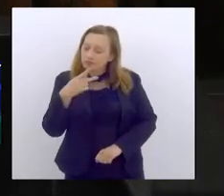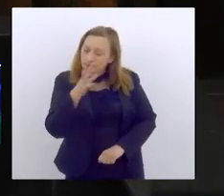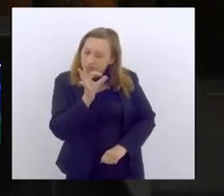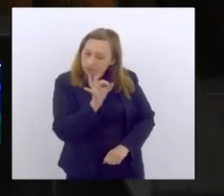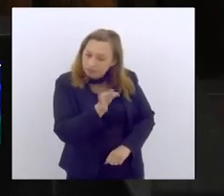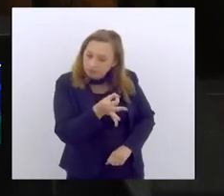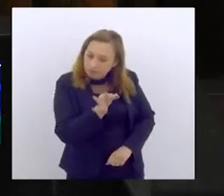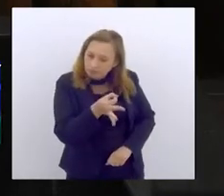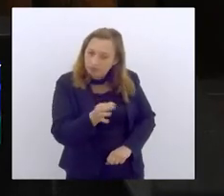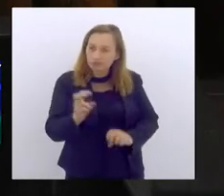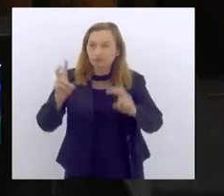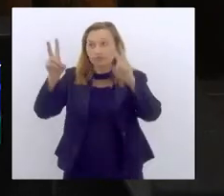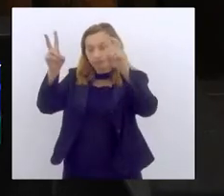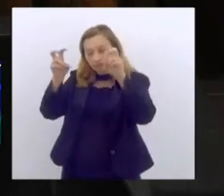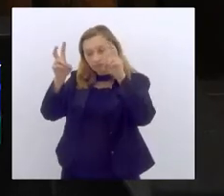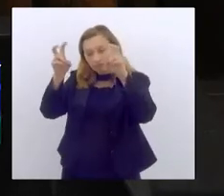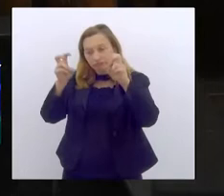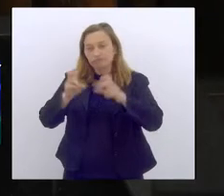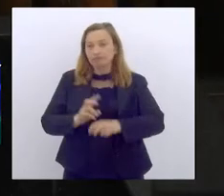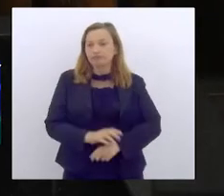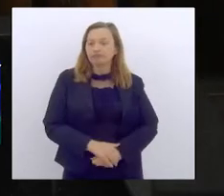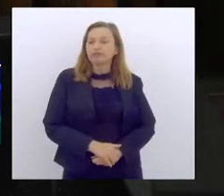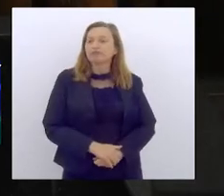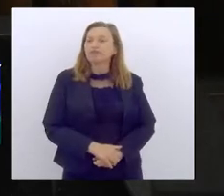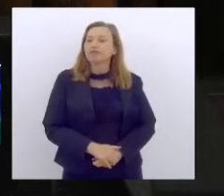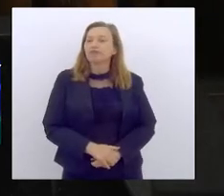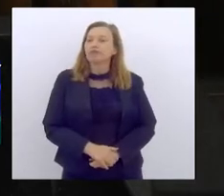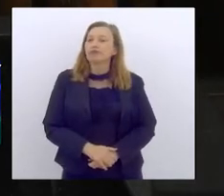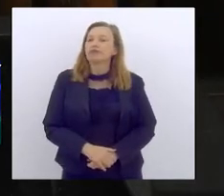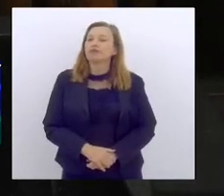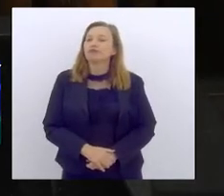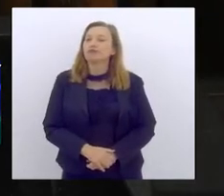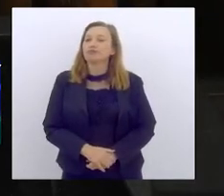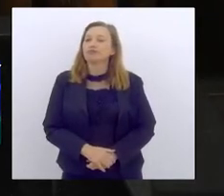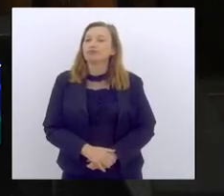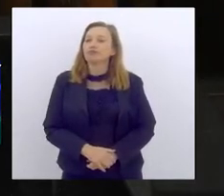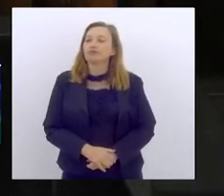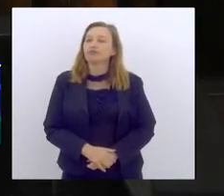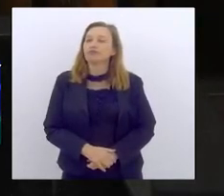por esse tema para reafirmar